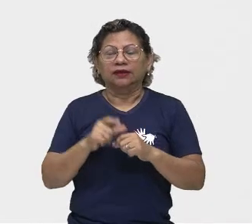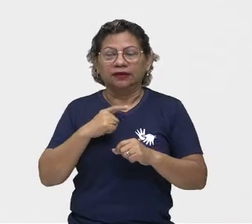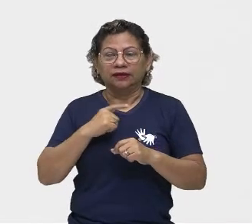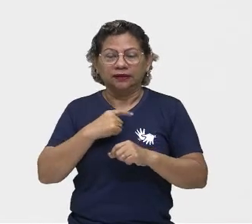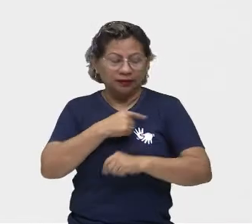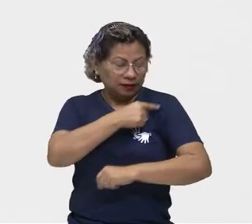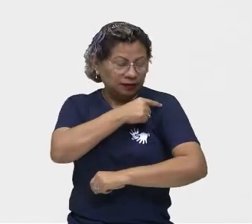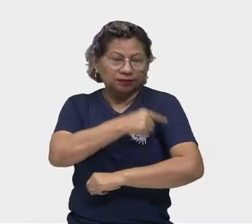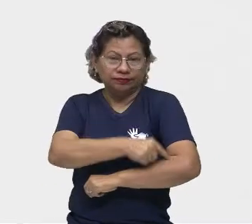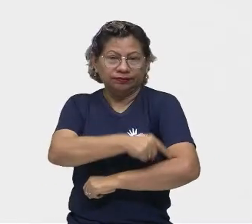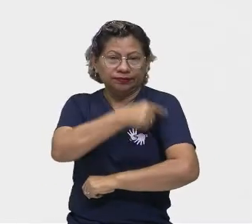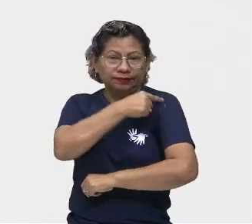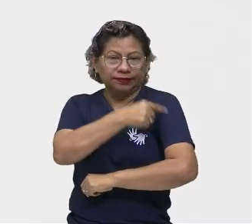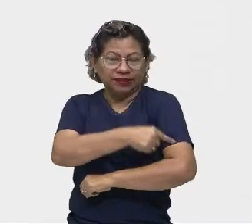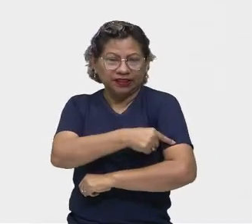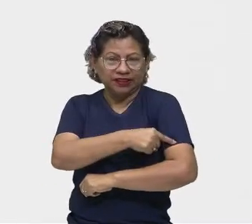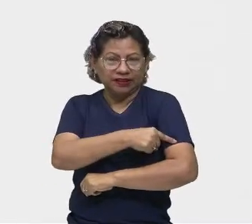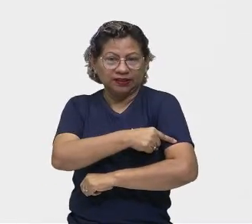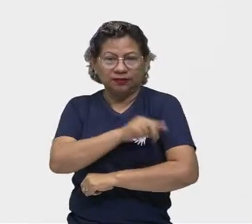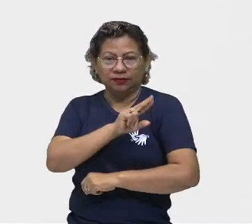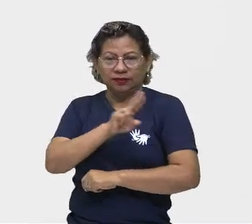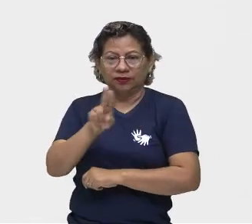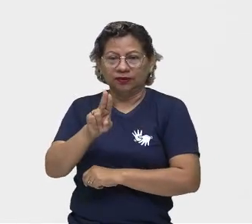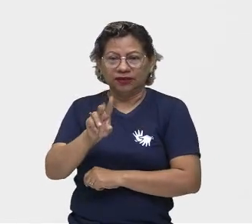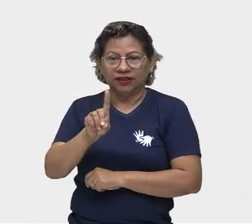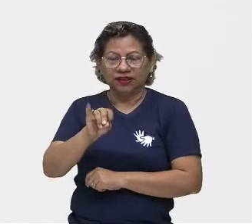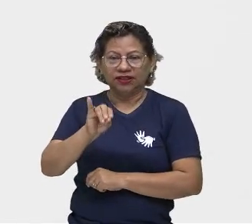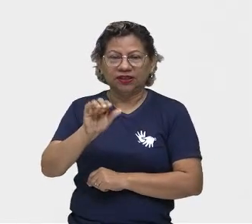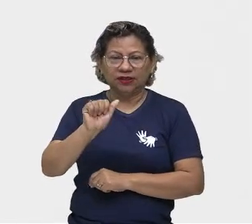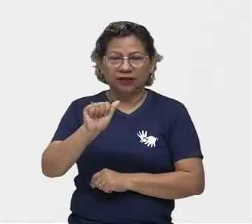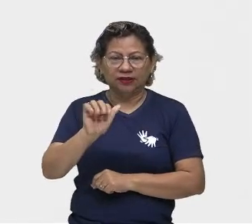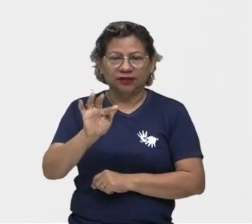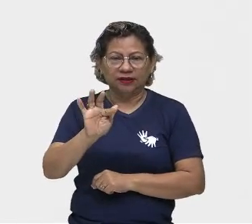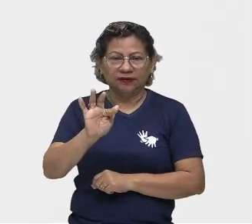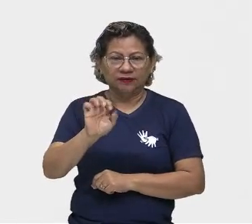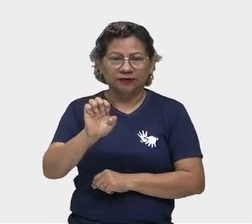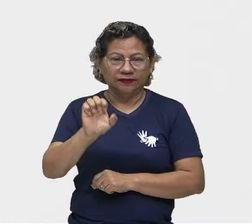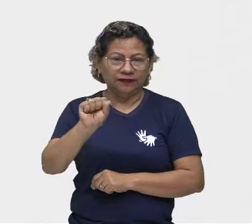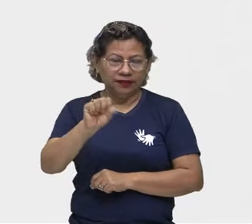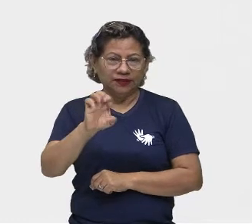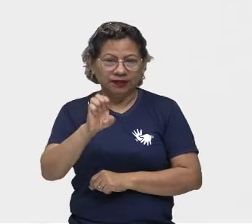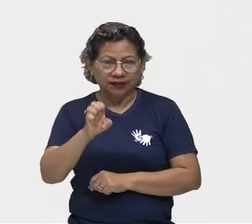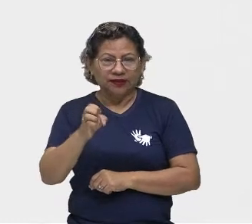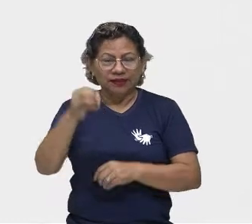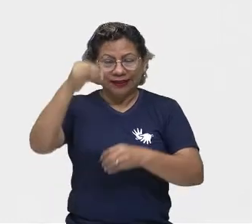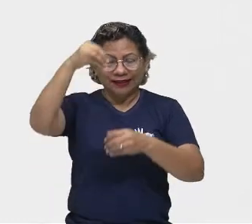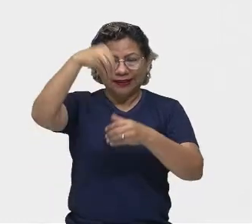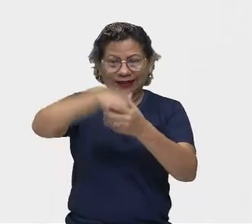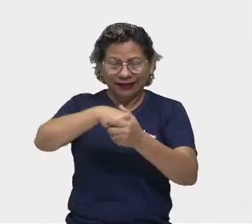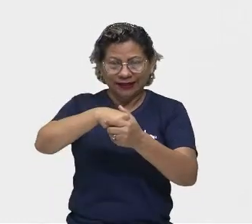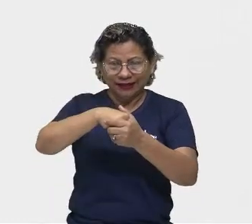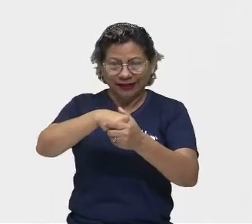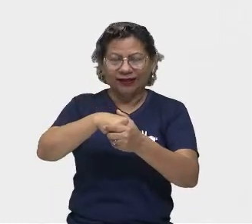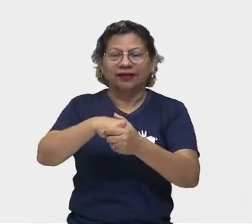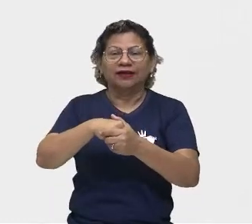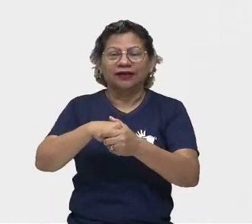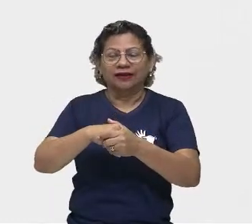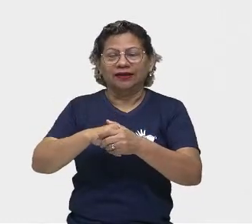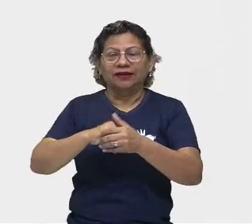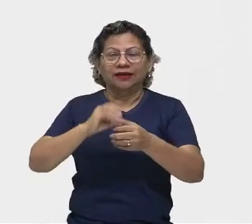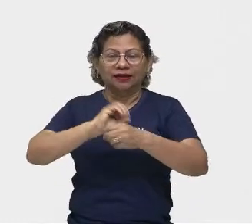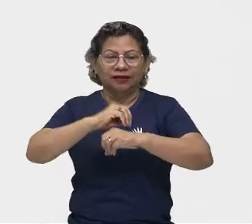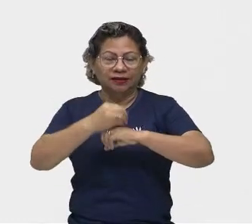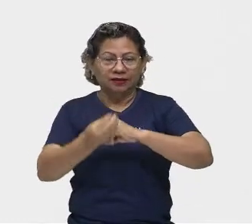do osso longo é chamada de diáfise onde a um canal que aloja a medula óssea amarela